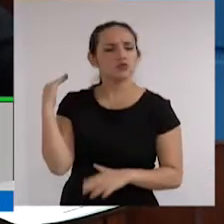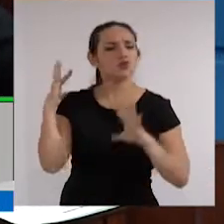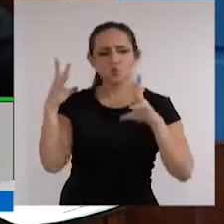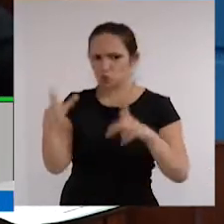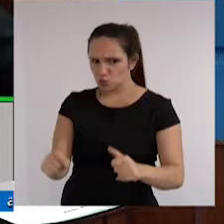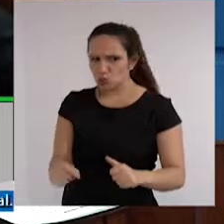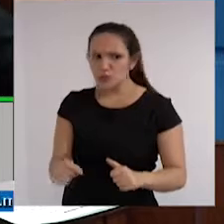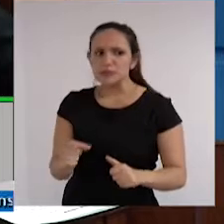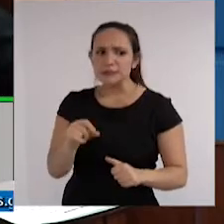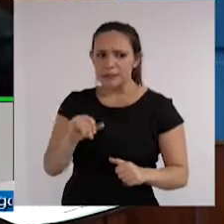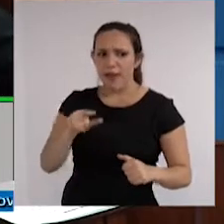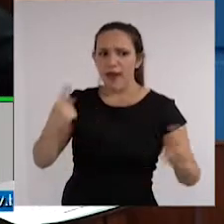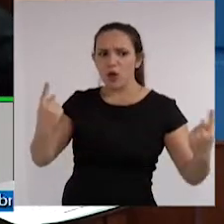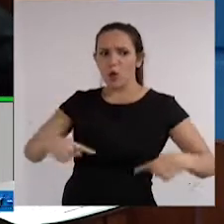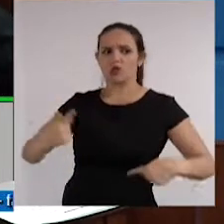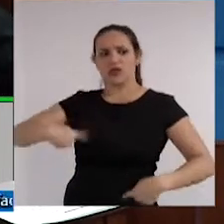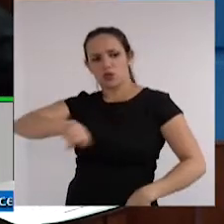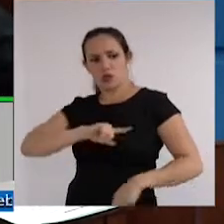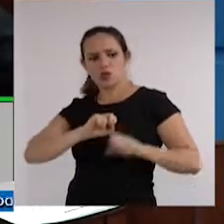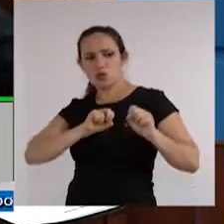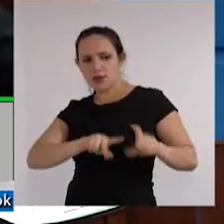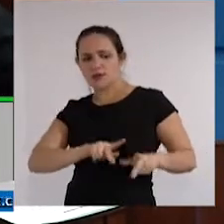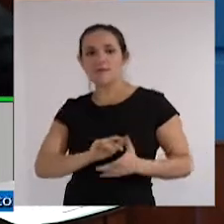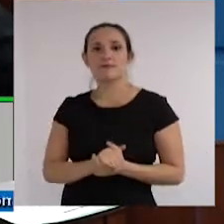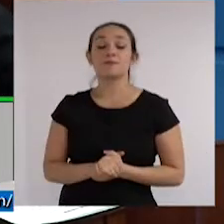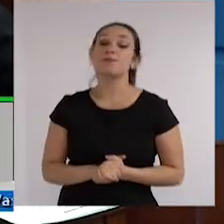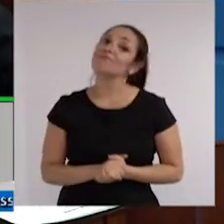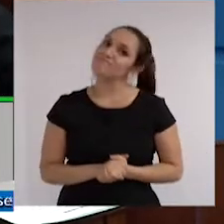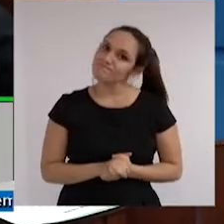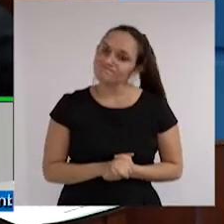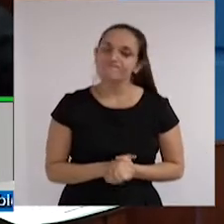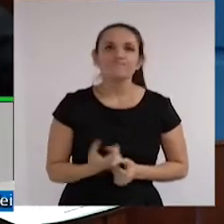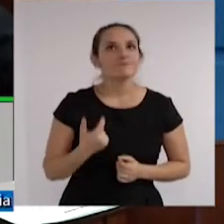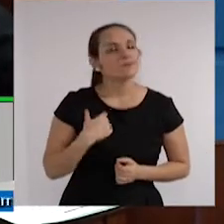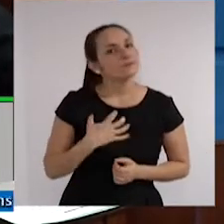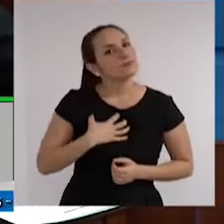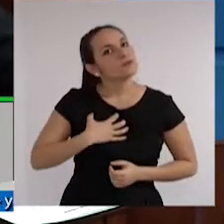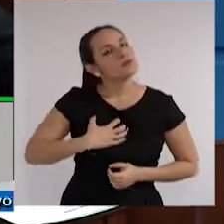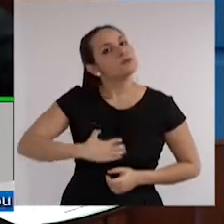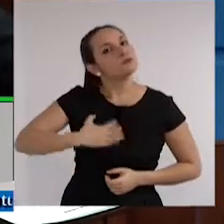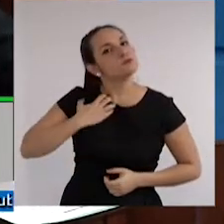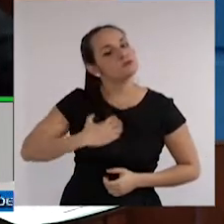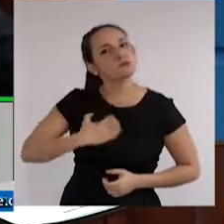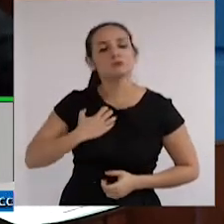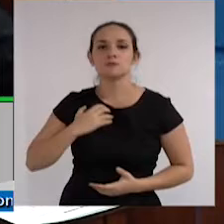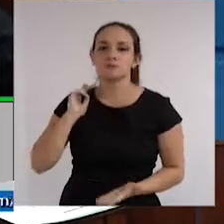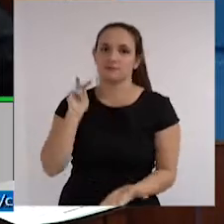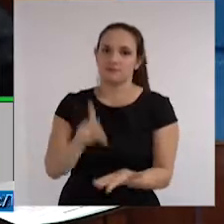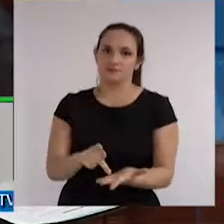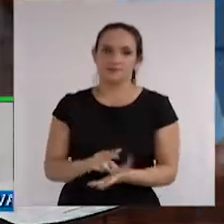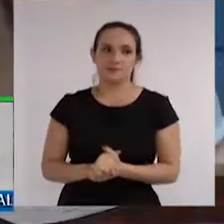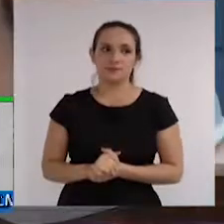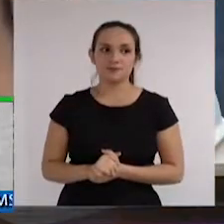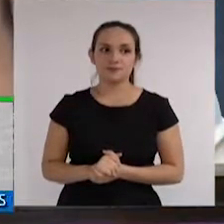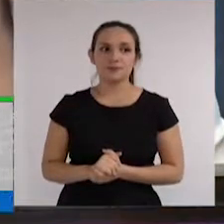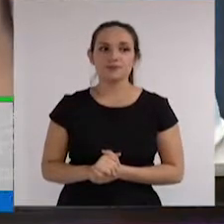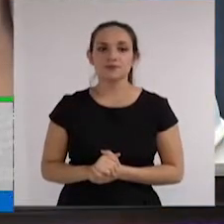Isso nos causa uma indignação muito grande,